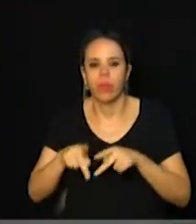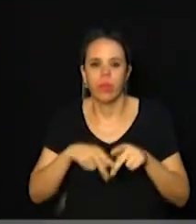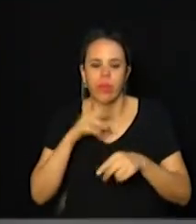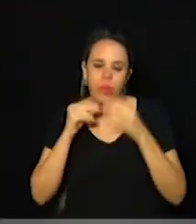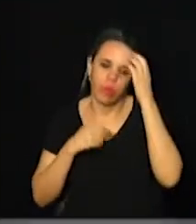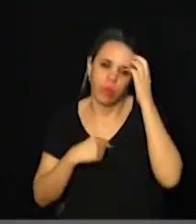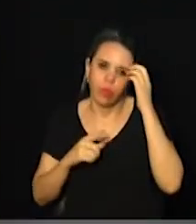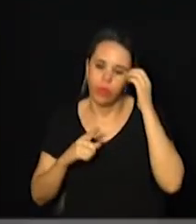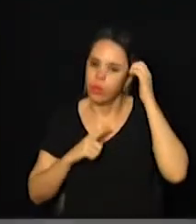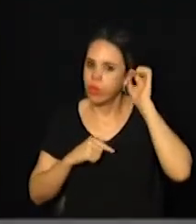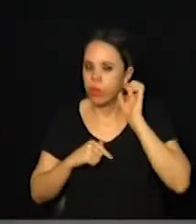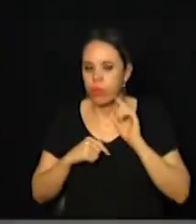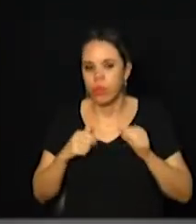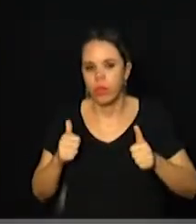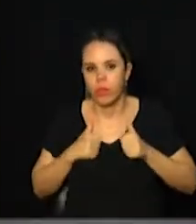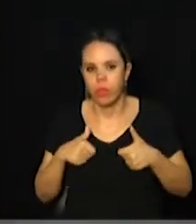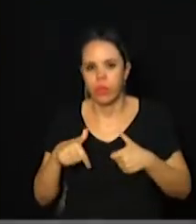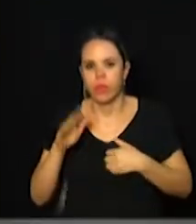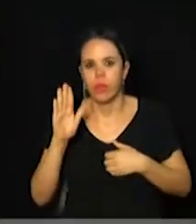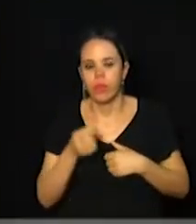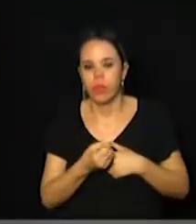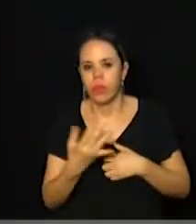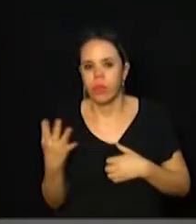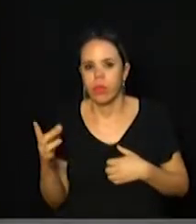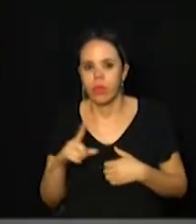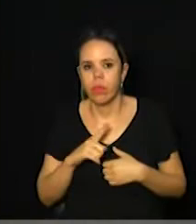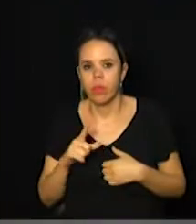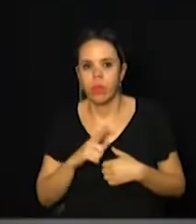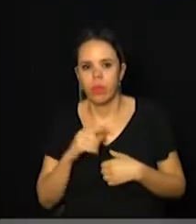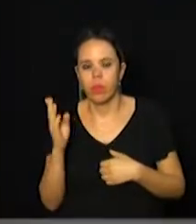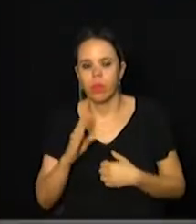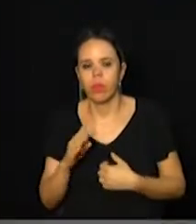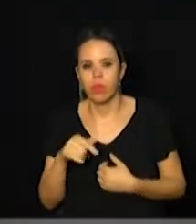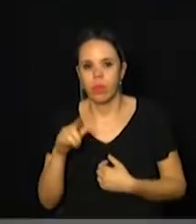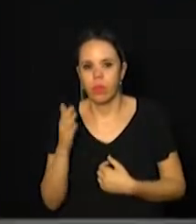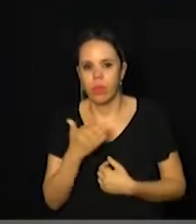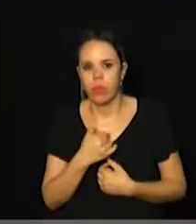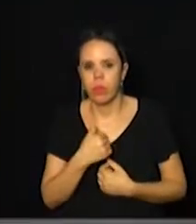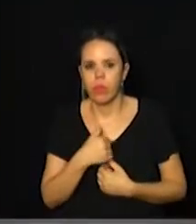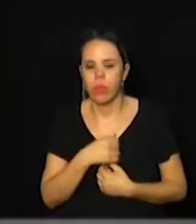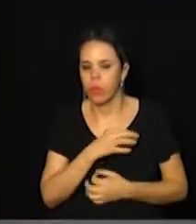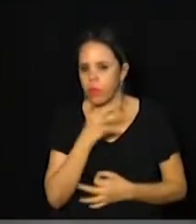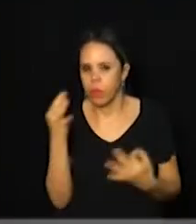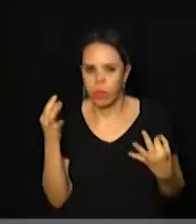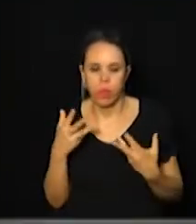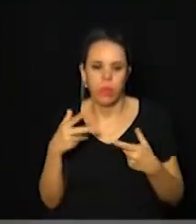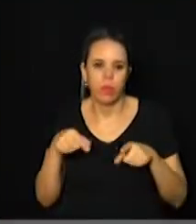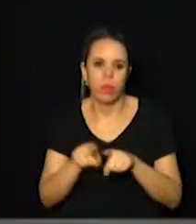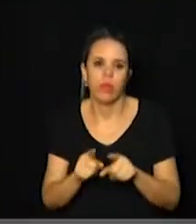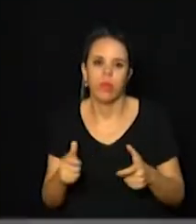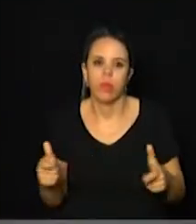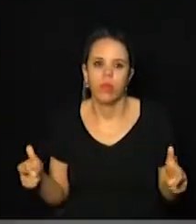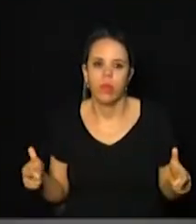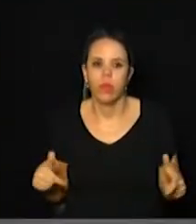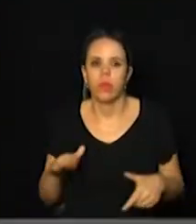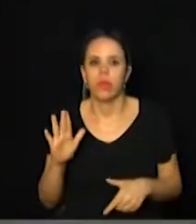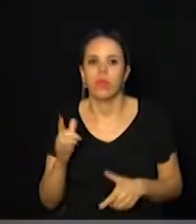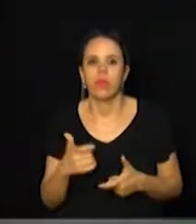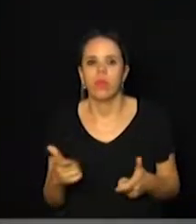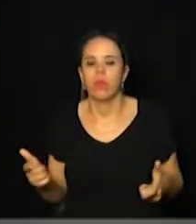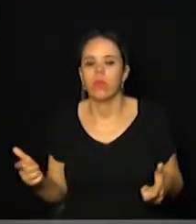dois dias de pleno emprego e que o Brasil ia ser um mar de rosa que o crescimento e